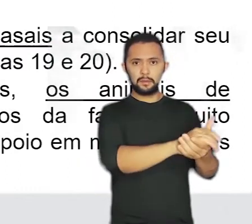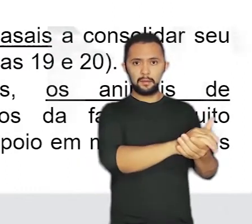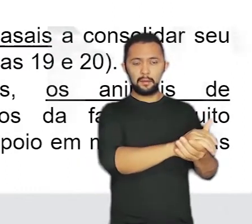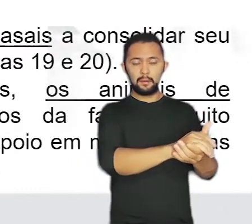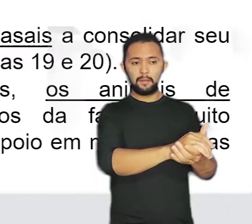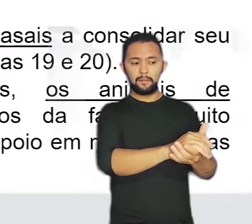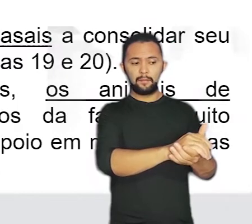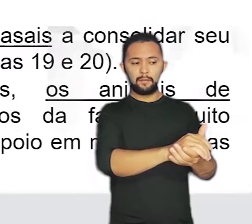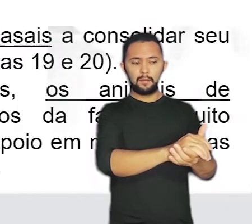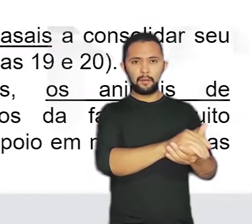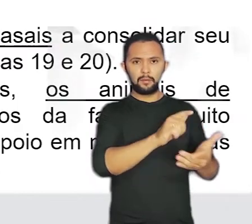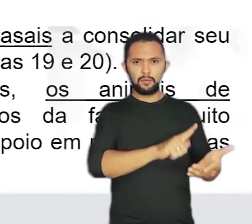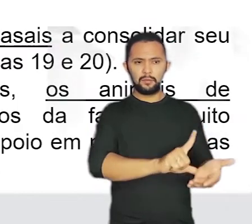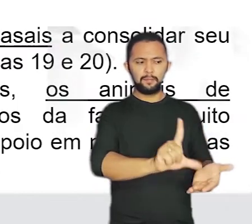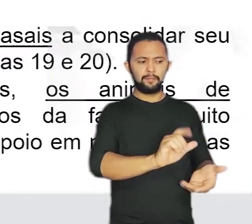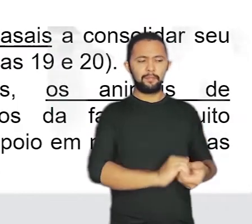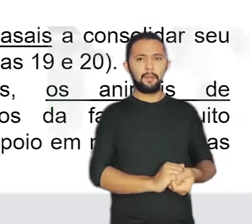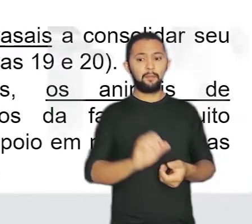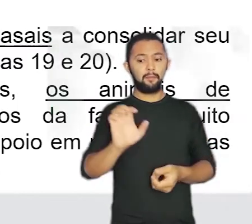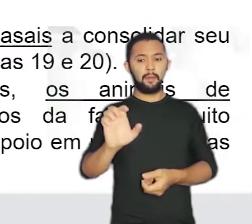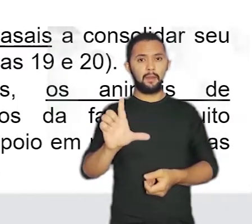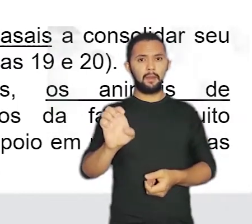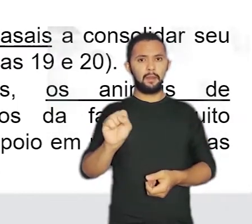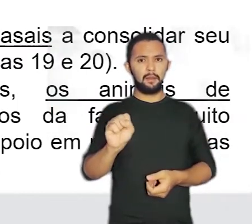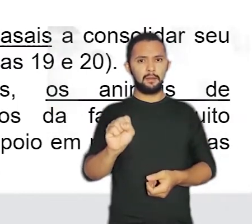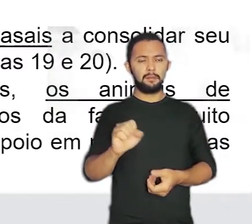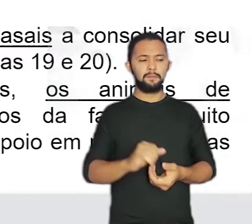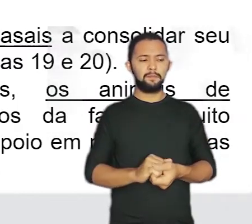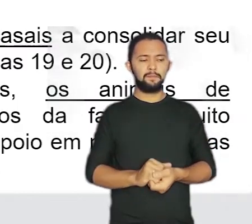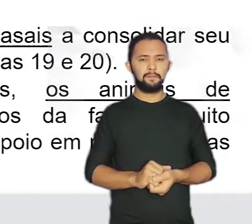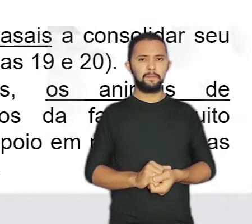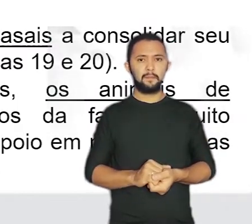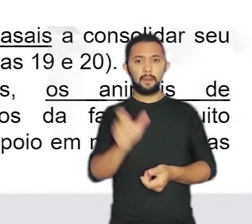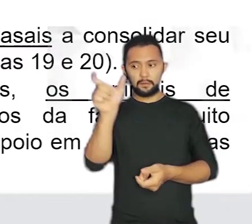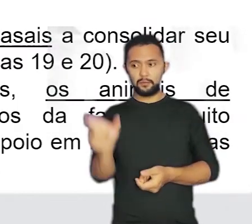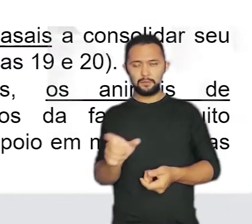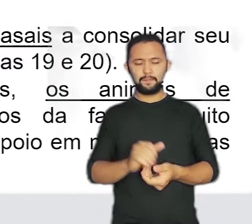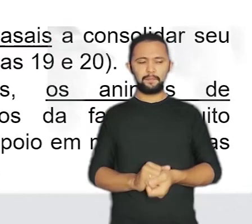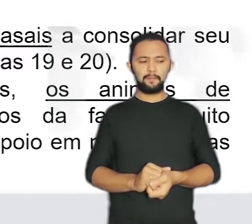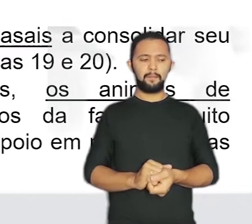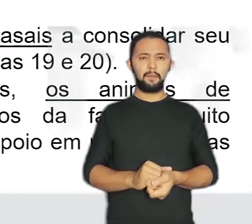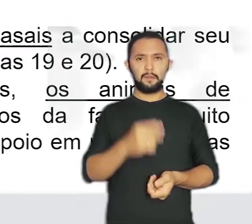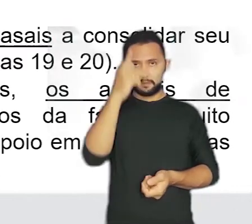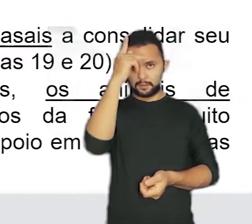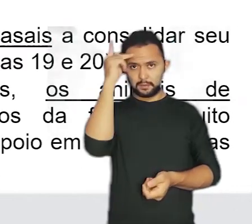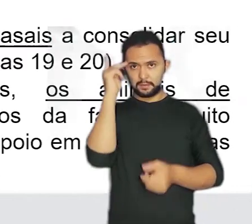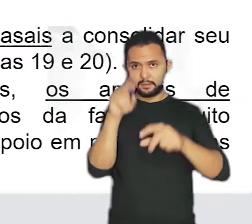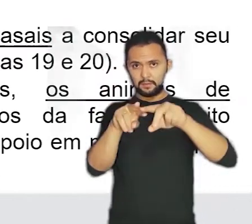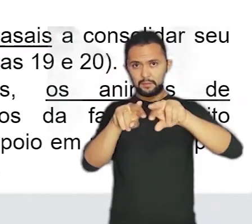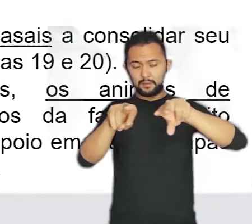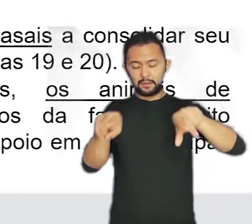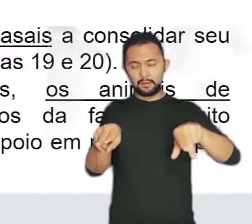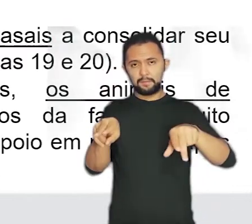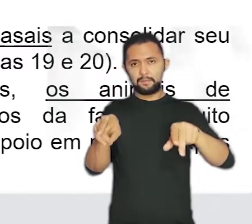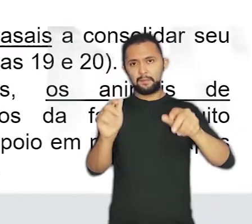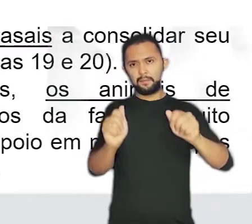é que pode ajudar? Eles, e não os casais, é o sujeito. Para muitas pessoas, os animais de estimação são membros da